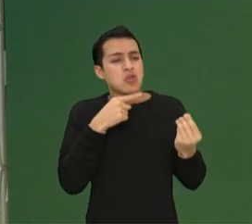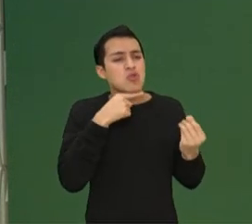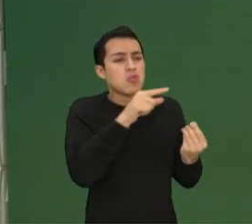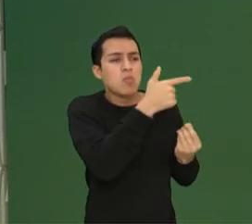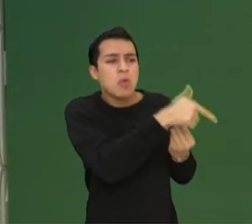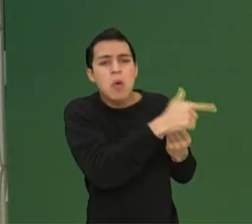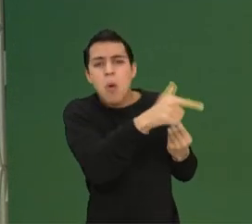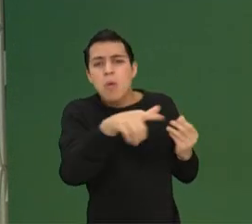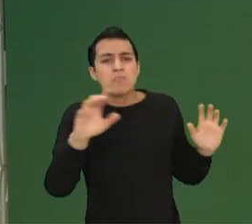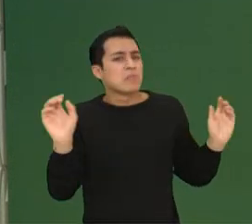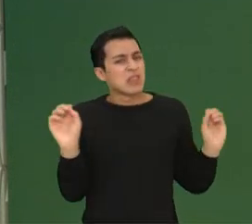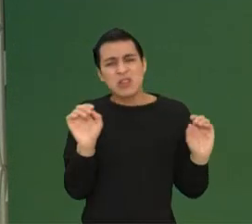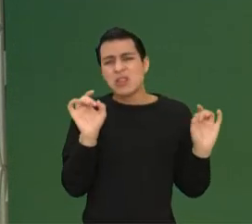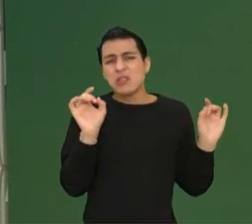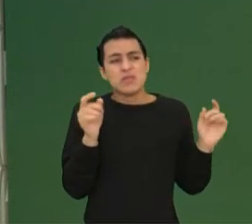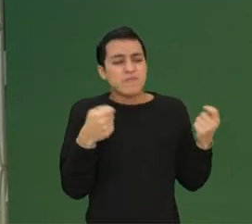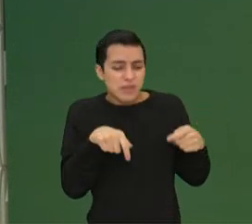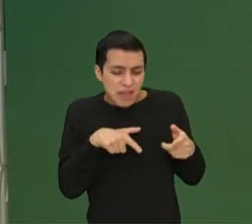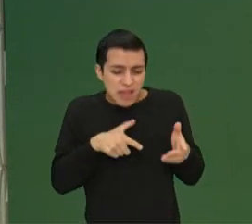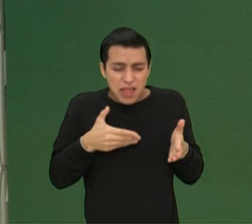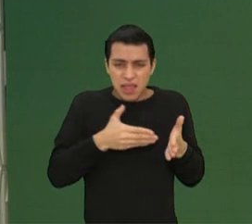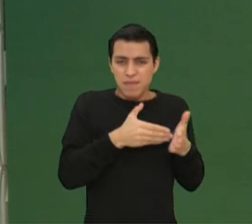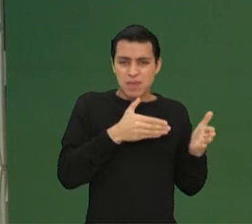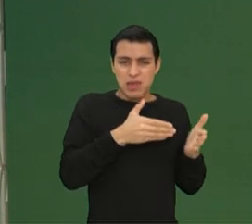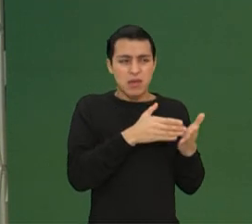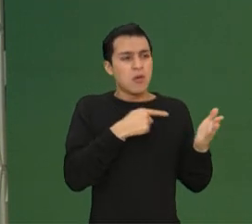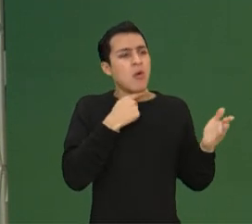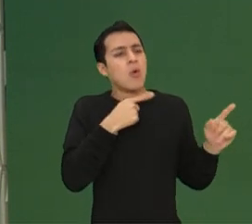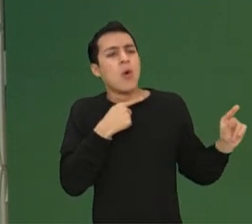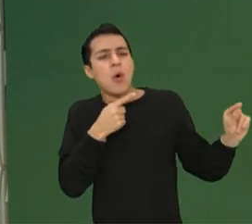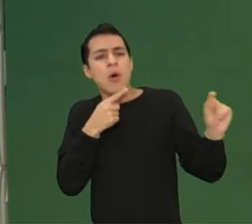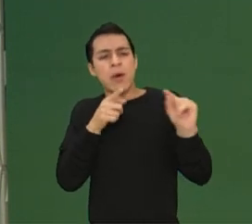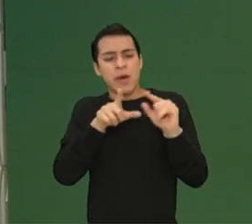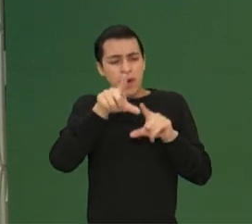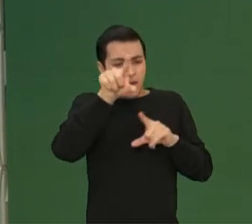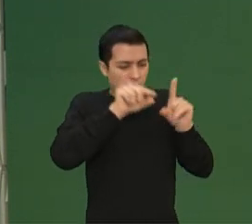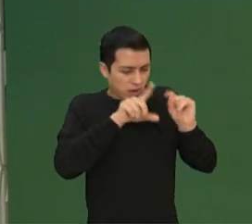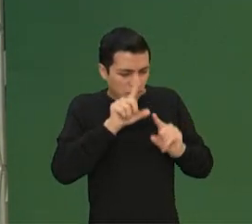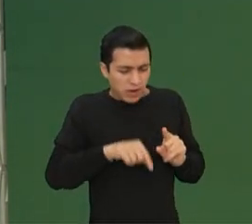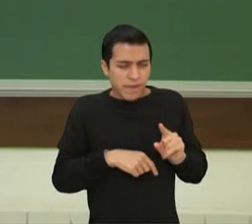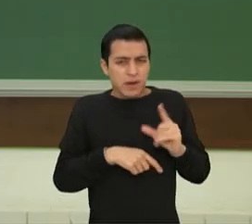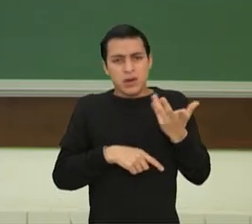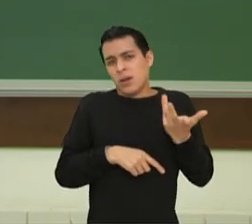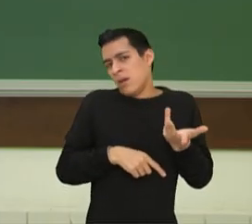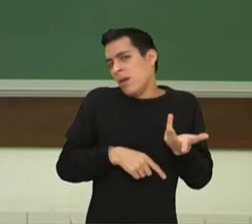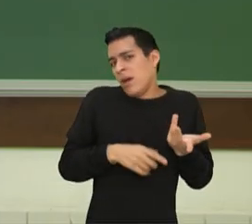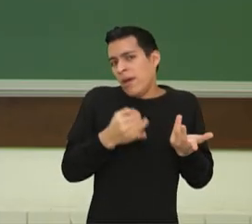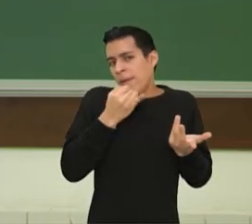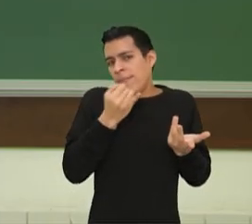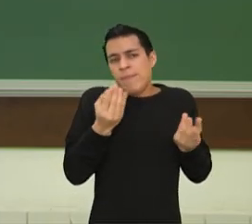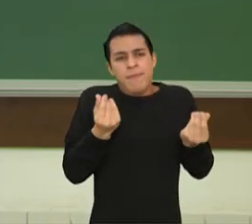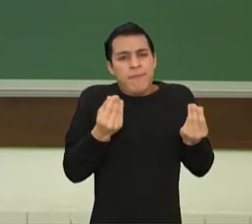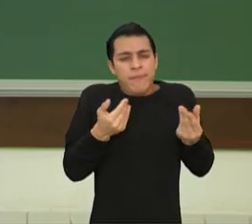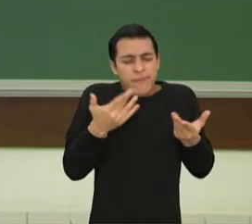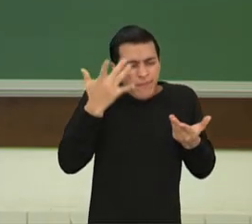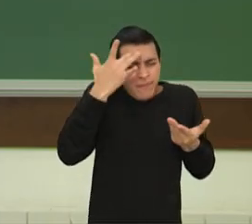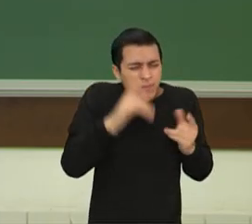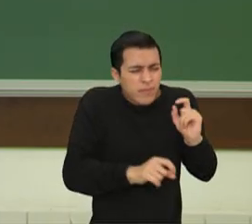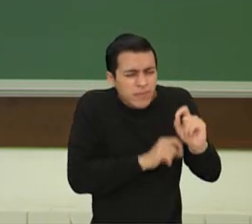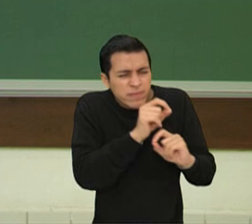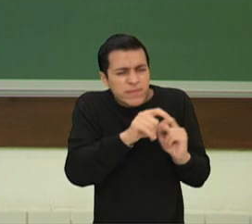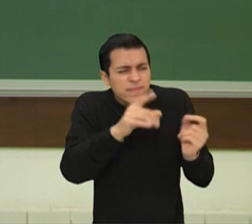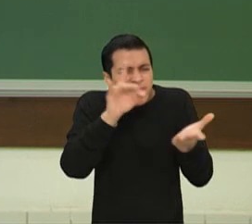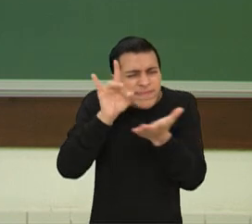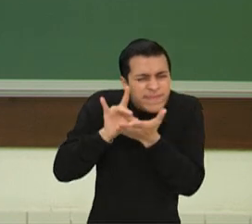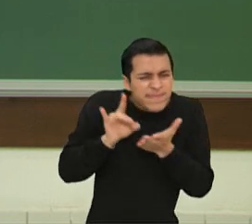das pessoas, você vai ter que limitar as dúvidas em alternativas. Assim você já não vai conseguir saber